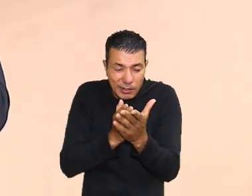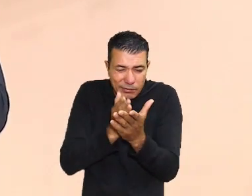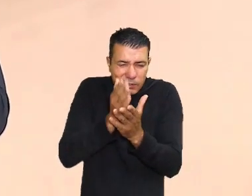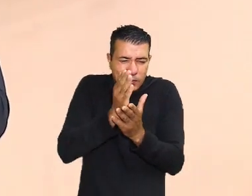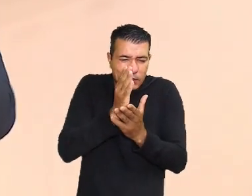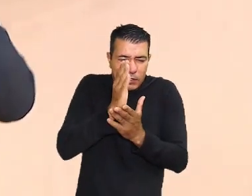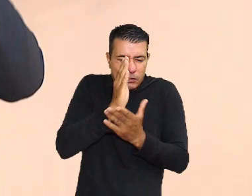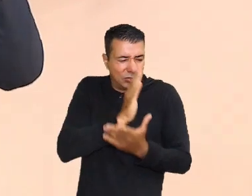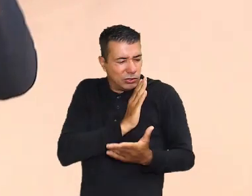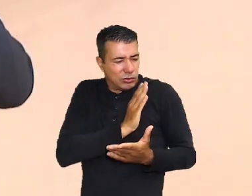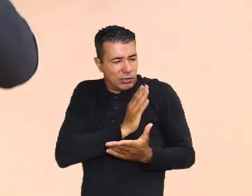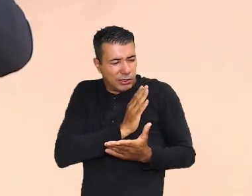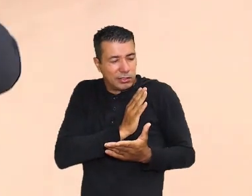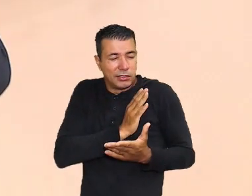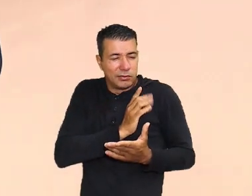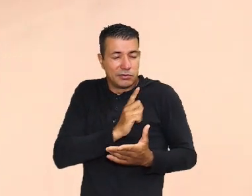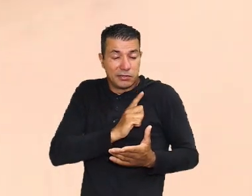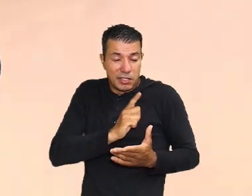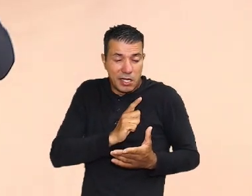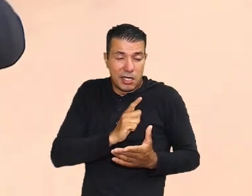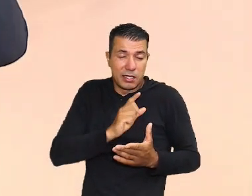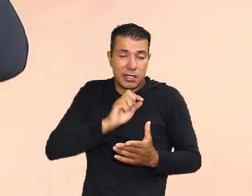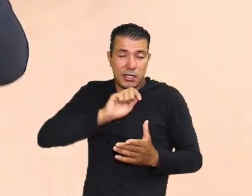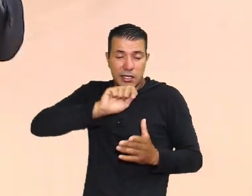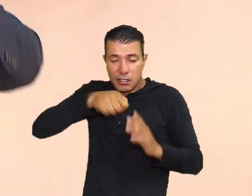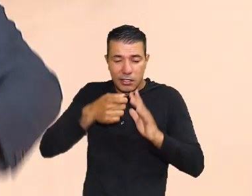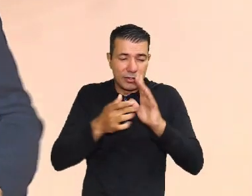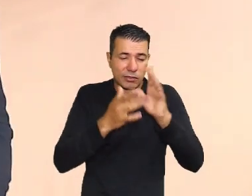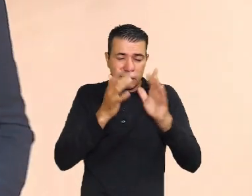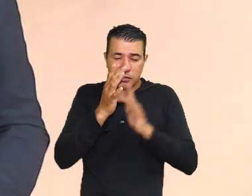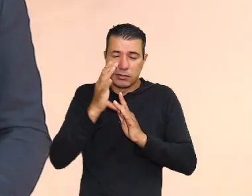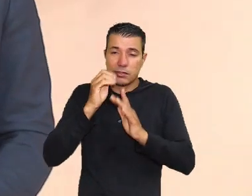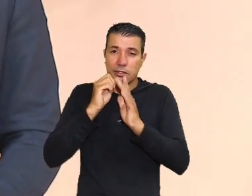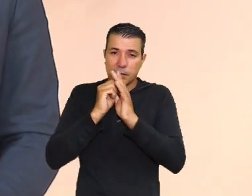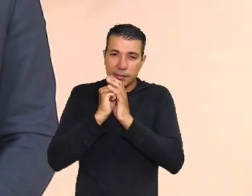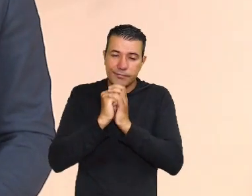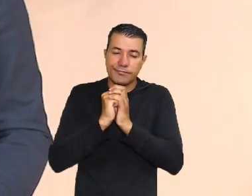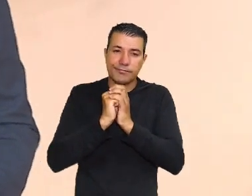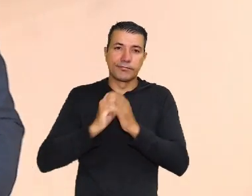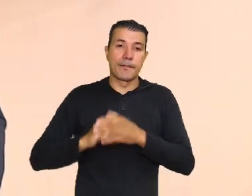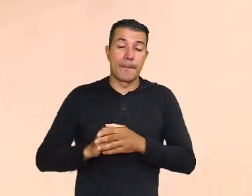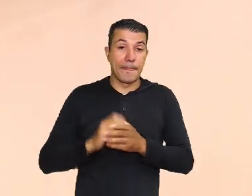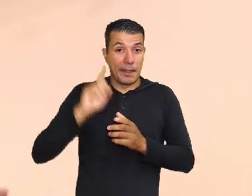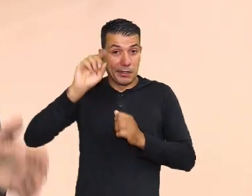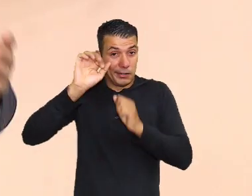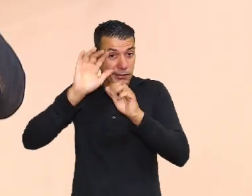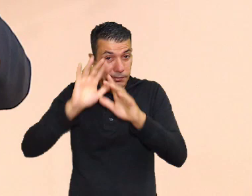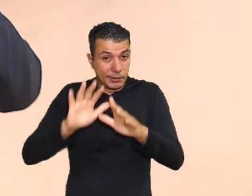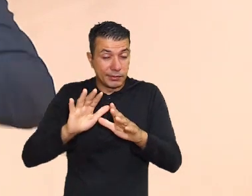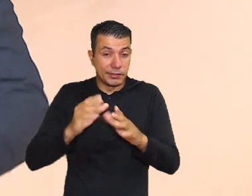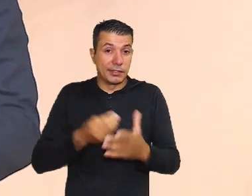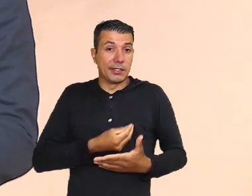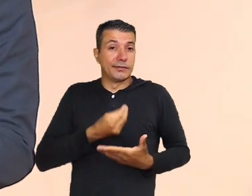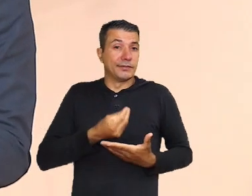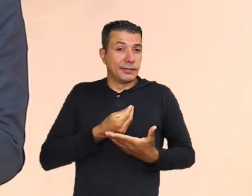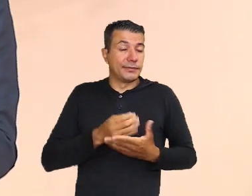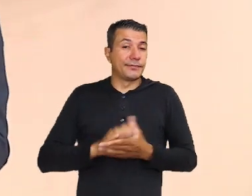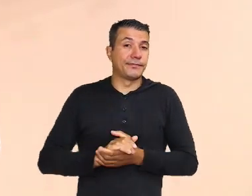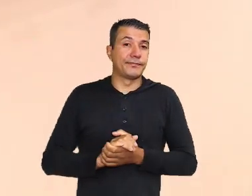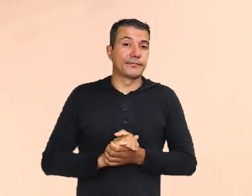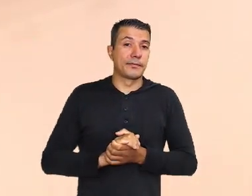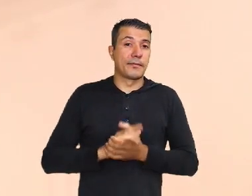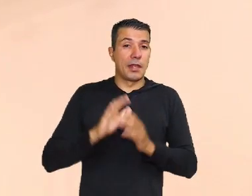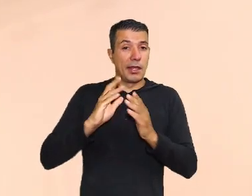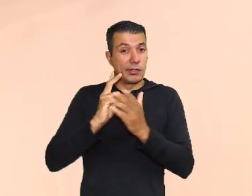em nosso coração. Em nome de Jesus. Amém, Senhor Jesus. Amém. Que Deus abençoe a sua vida e também a